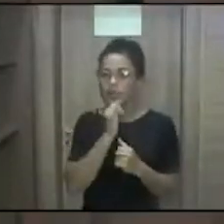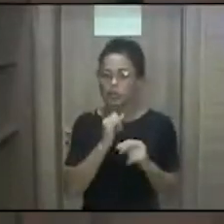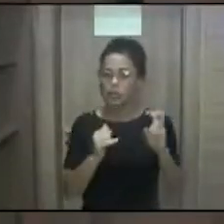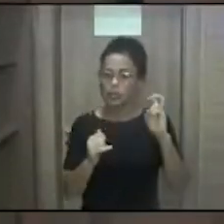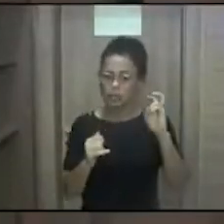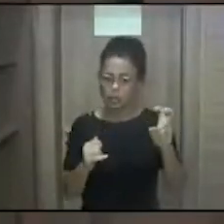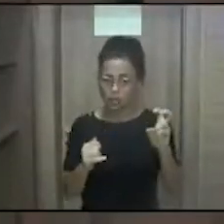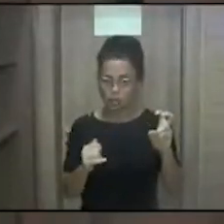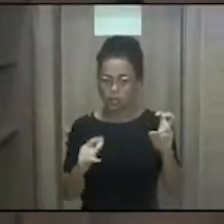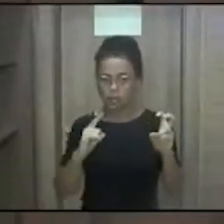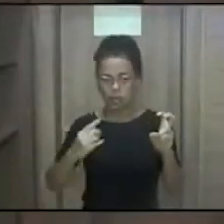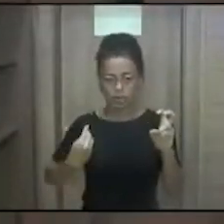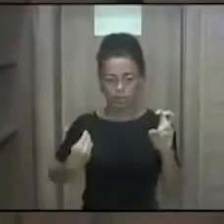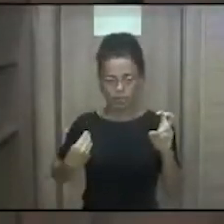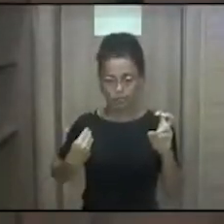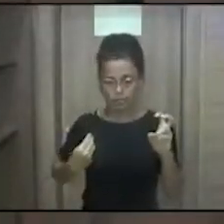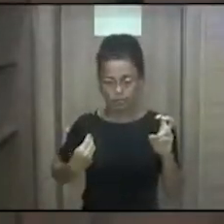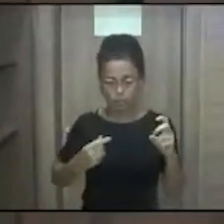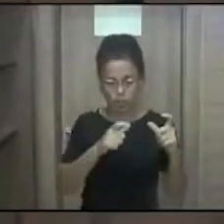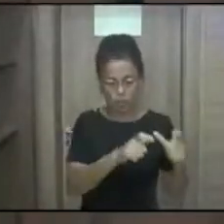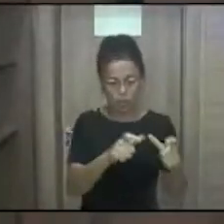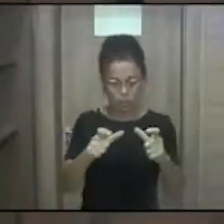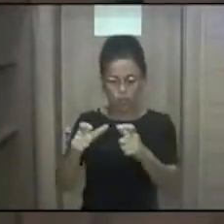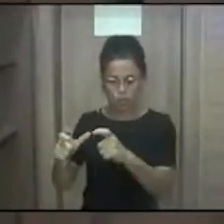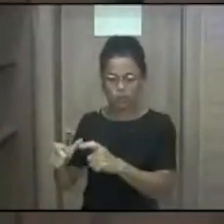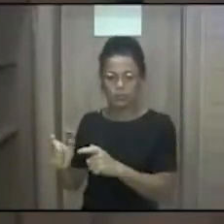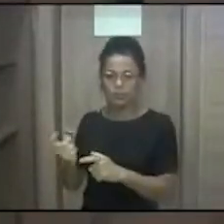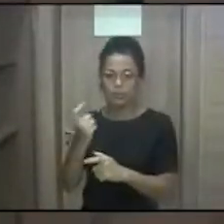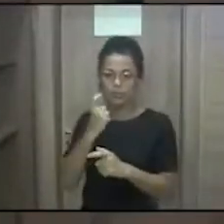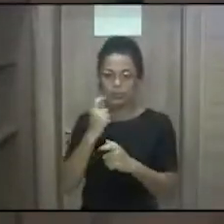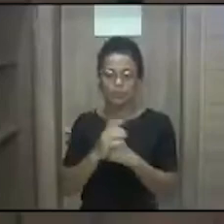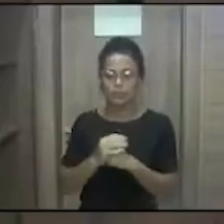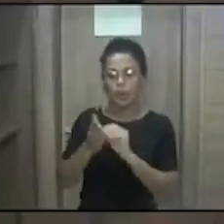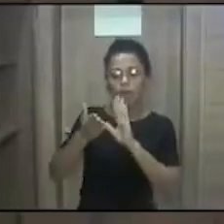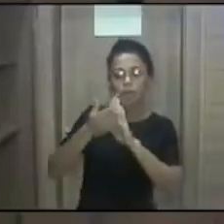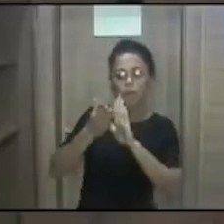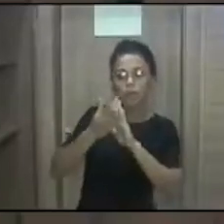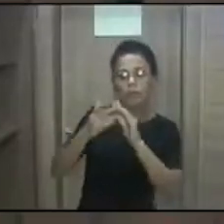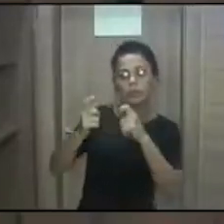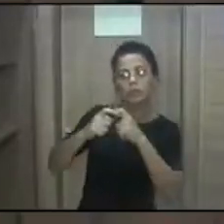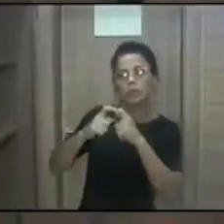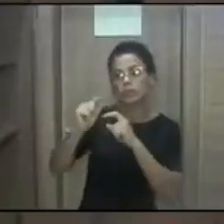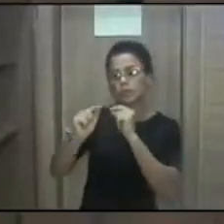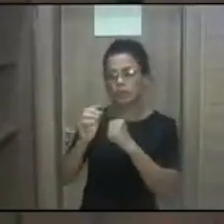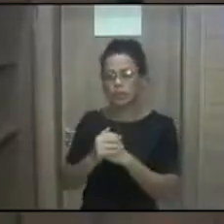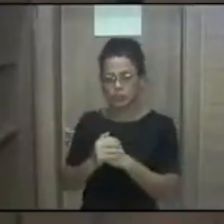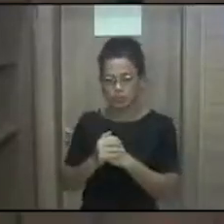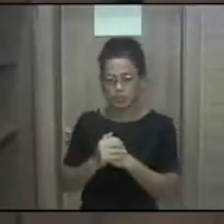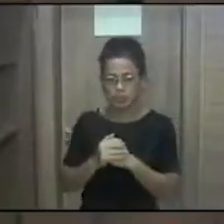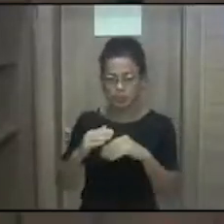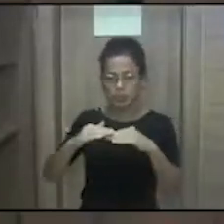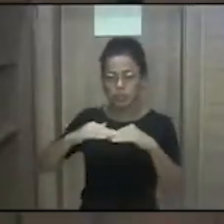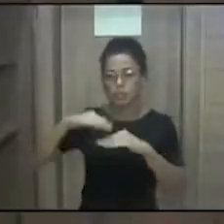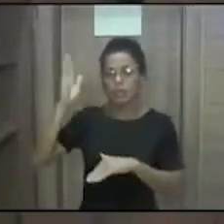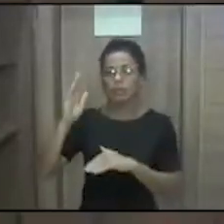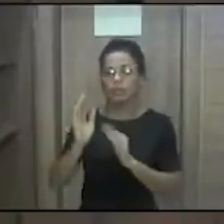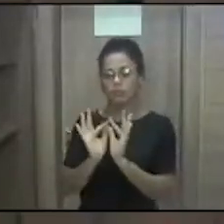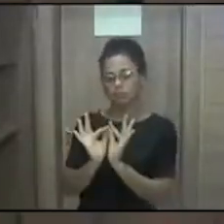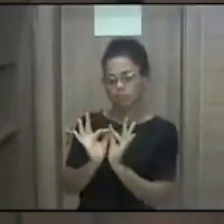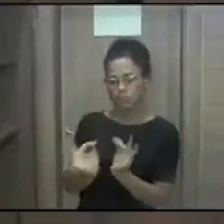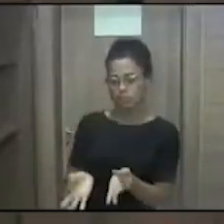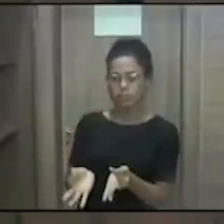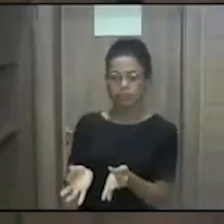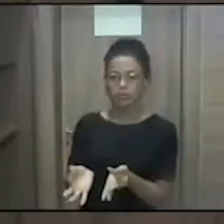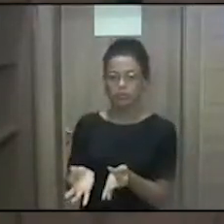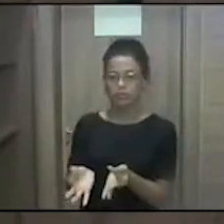dentárias ainda presentes na arcada superior, uma proposta de um dentista, nós extraímos logo tudo e colocamos a prótese total. Vai ser mais simples, né?